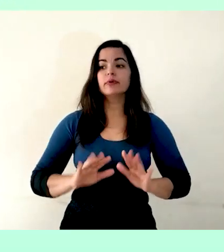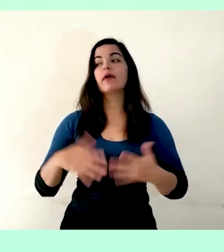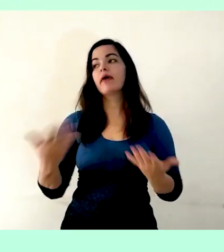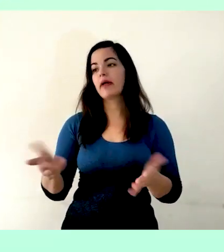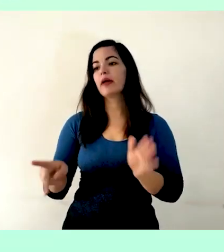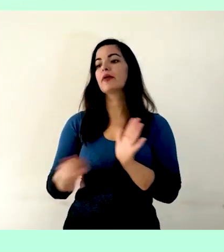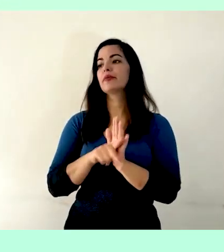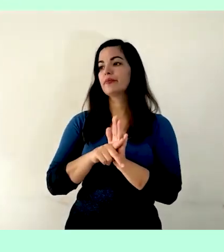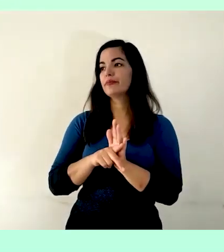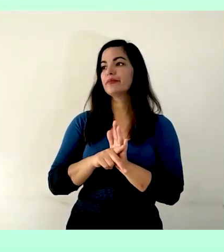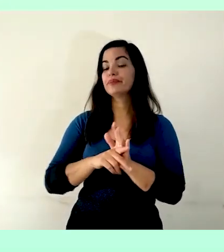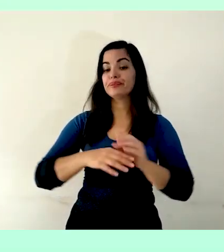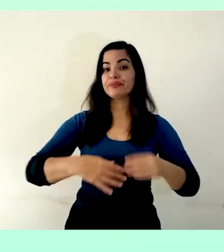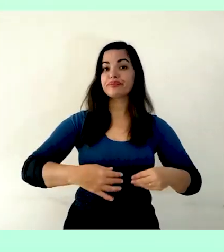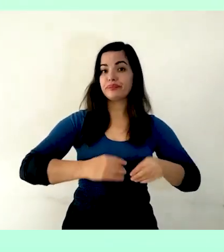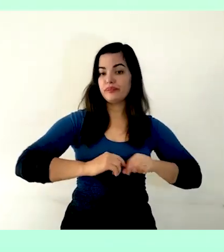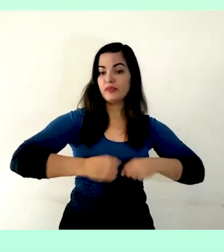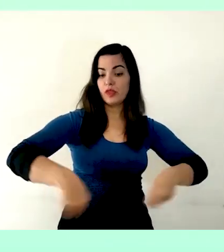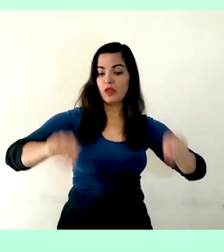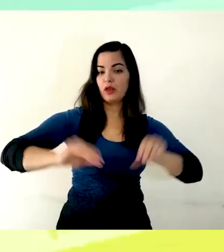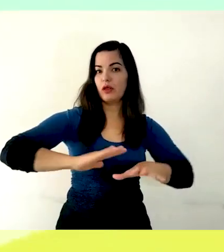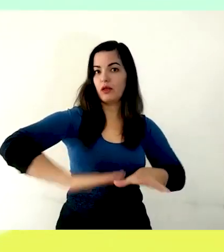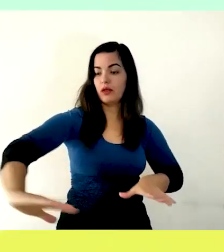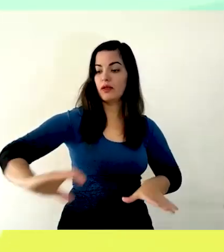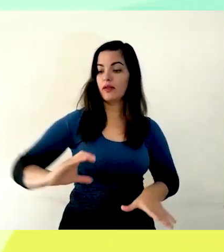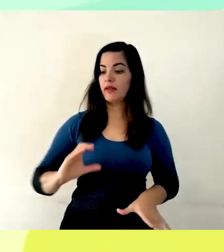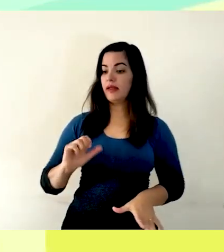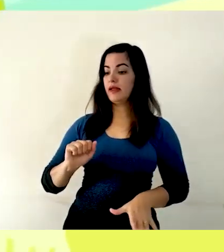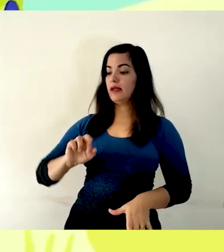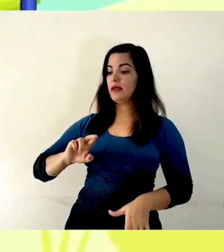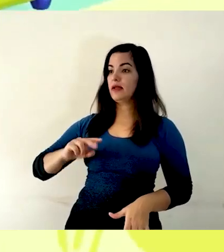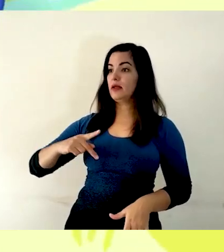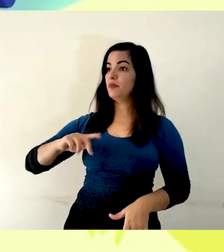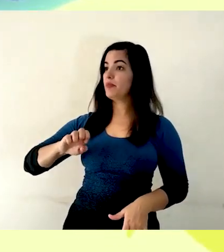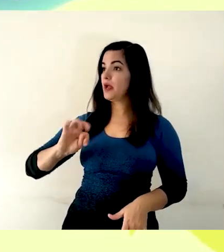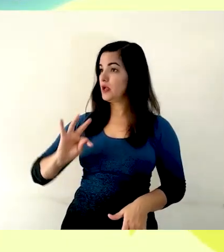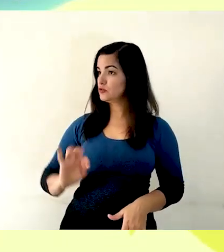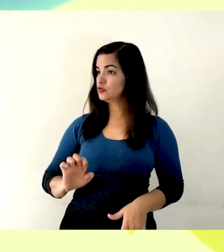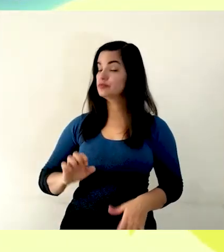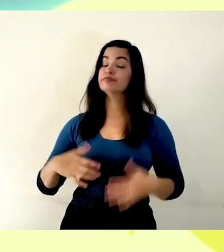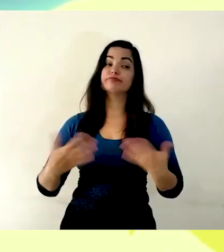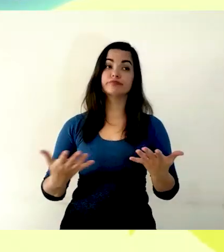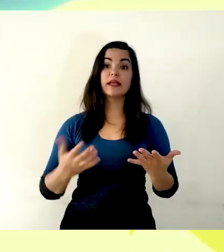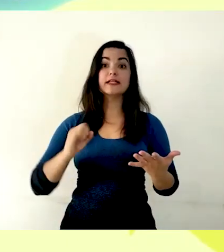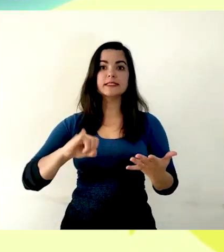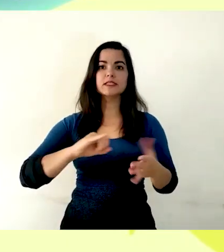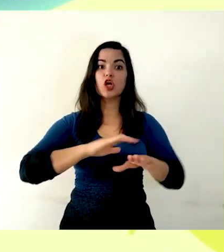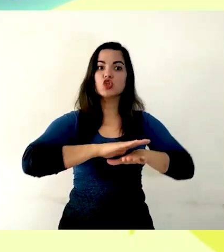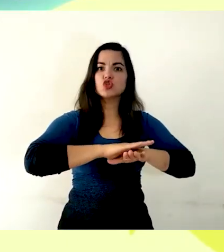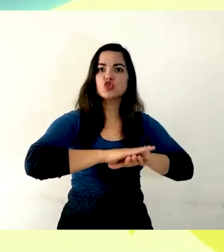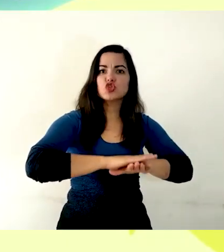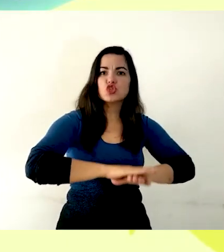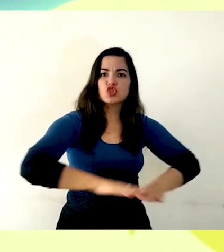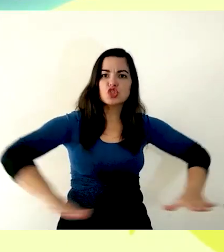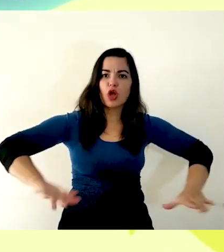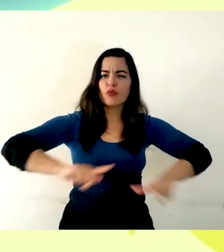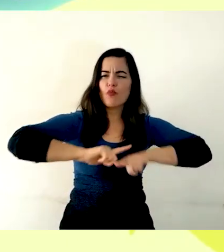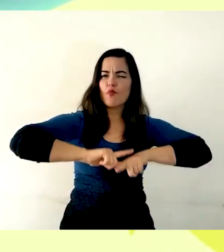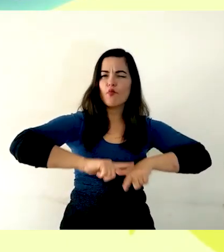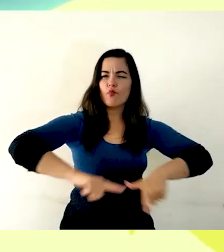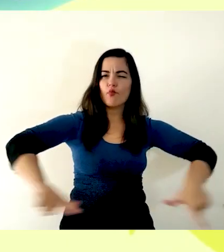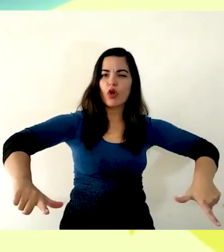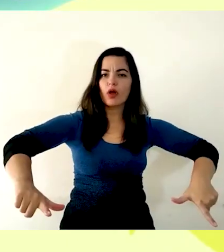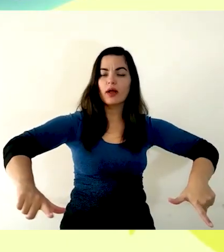Pois é, isso é o que acontece no carpete. Me coloque num chão lisinho e eu fico rápido como um carro de corrida. Me coloque